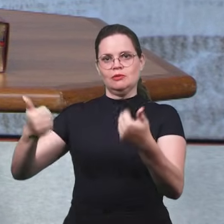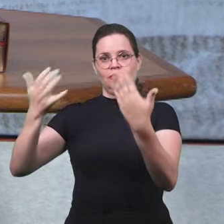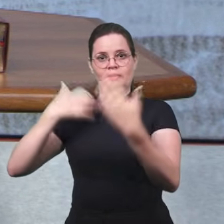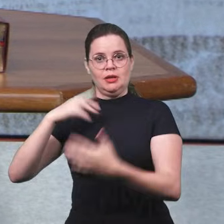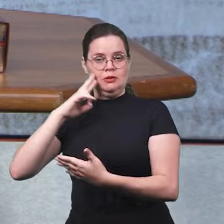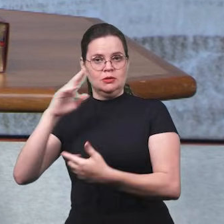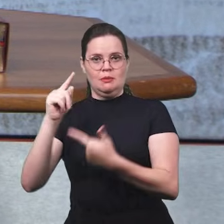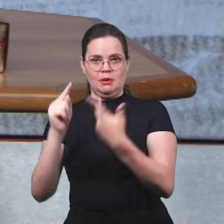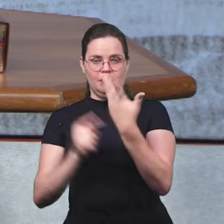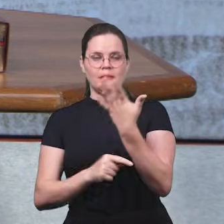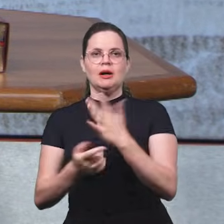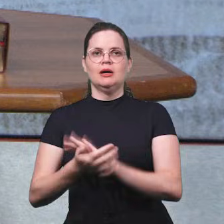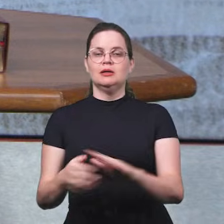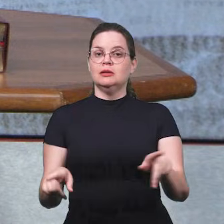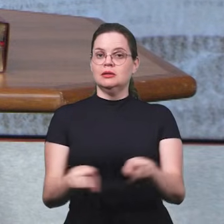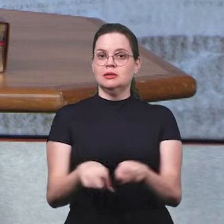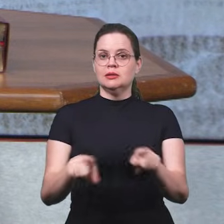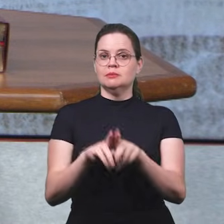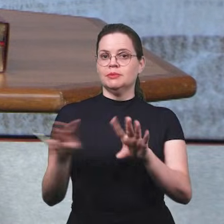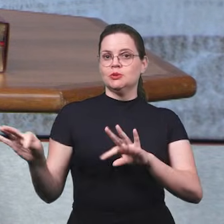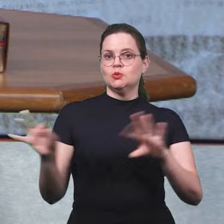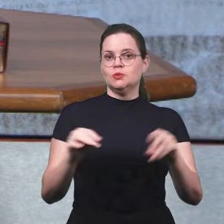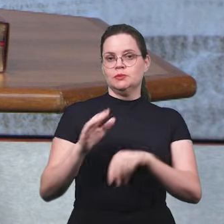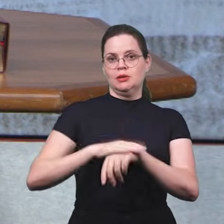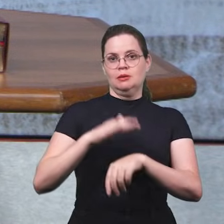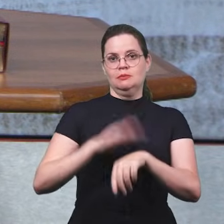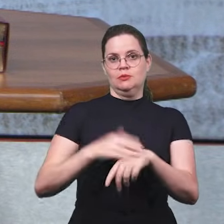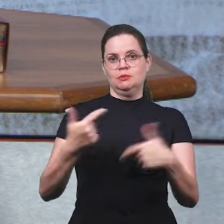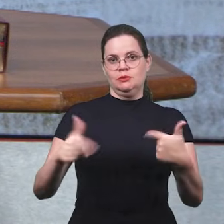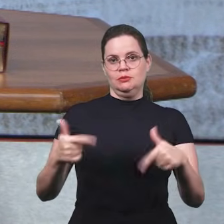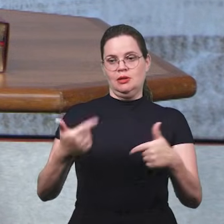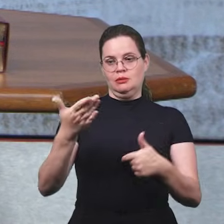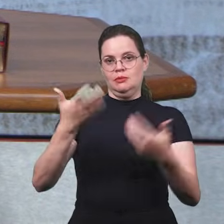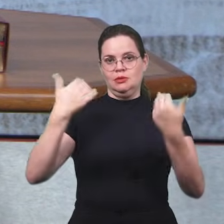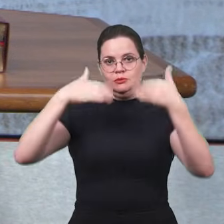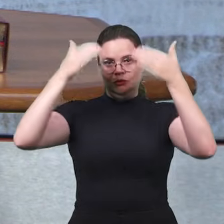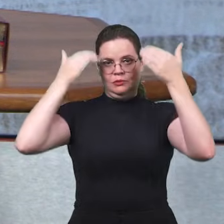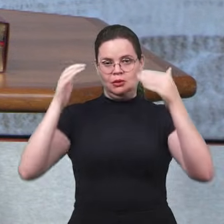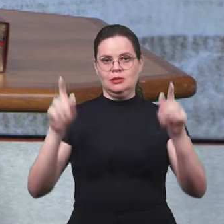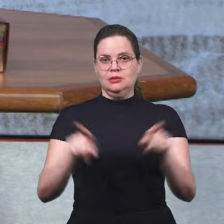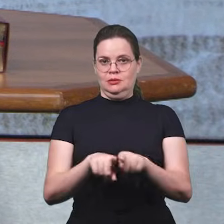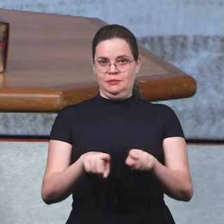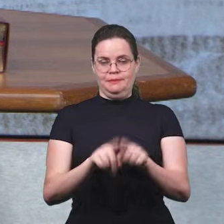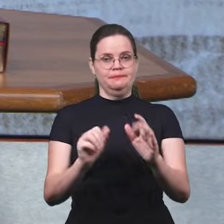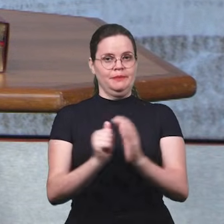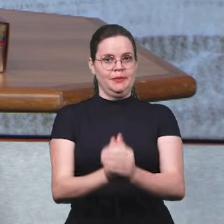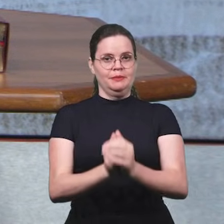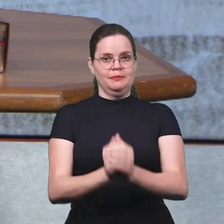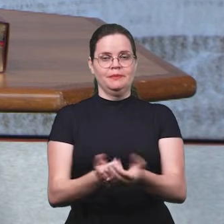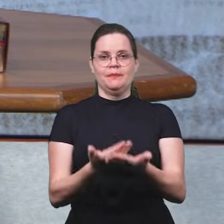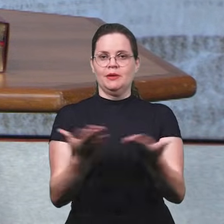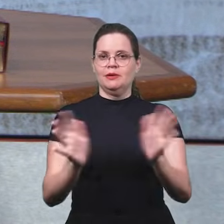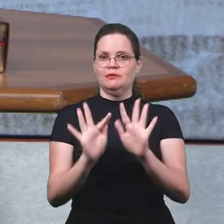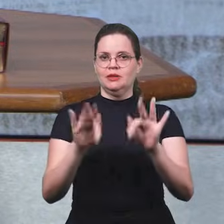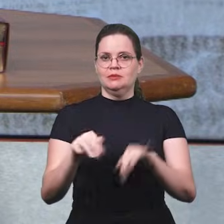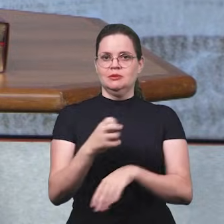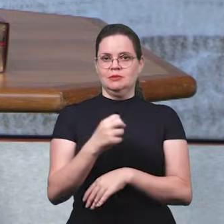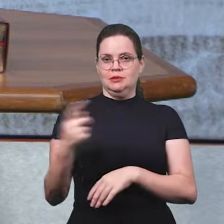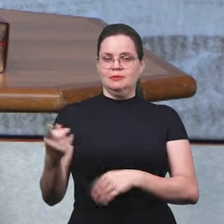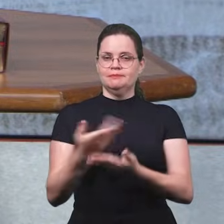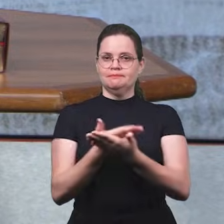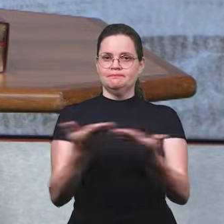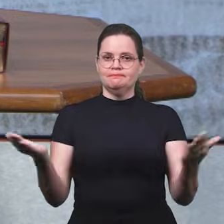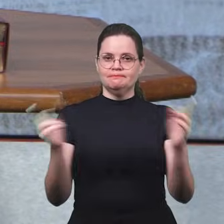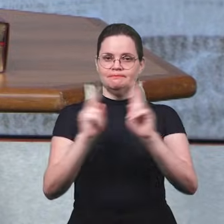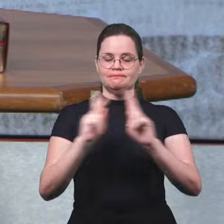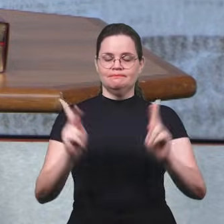do Senhor e daquilo que era do serviço do rei também. Amém? Vamos encerrando o nosso episódio por hoje,